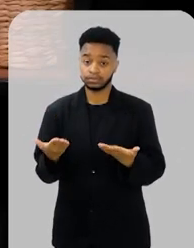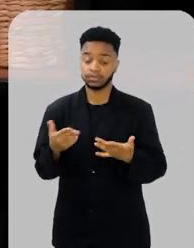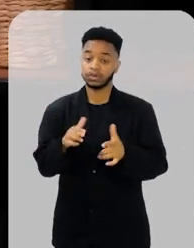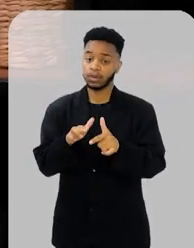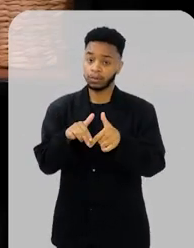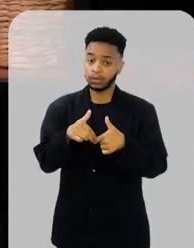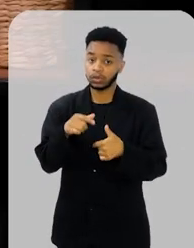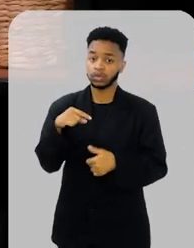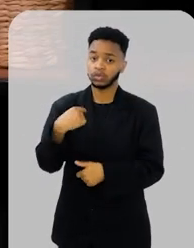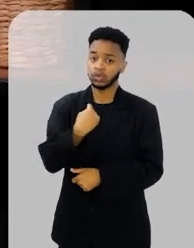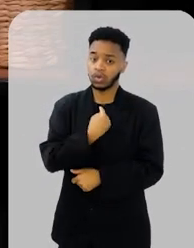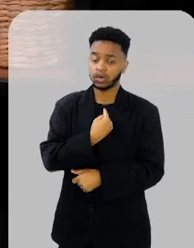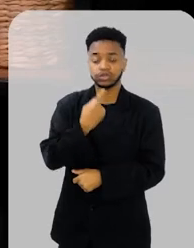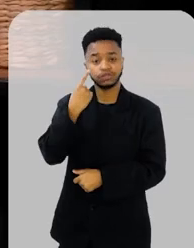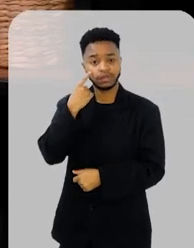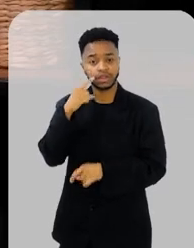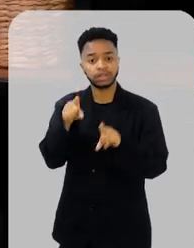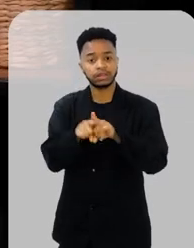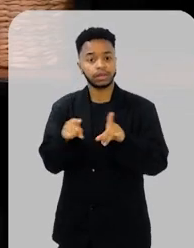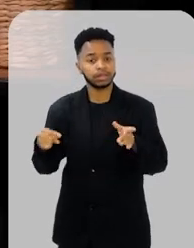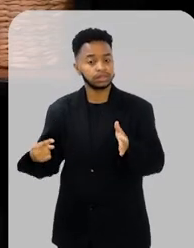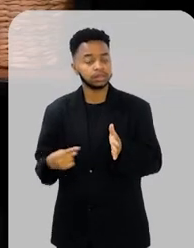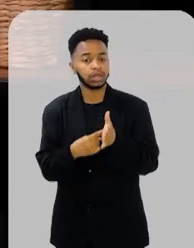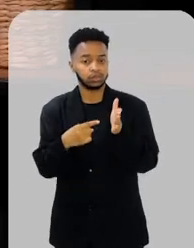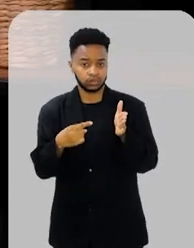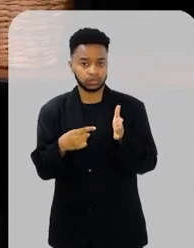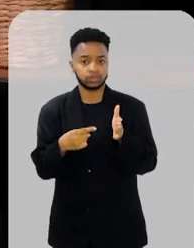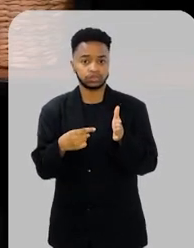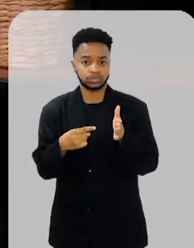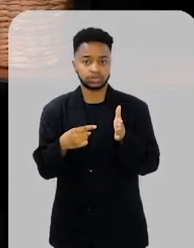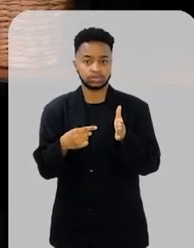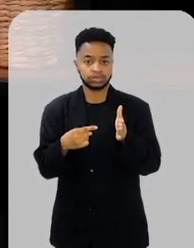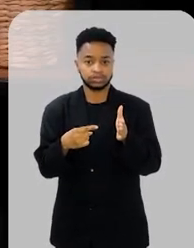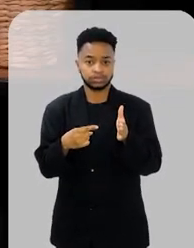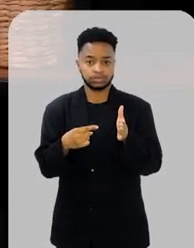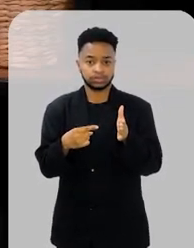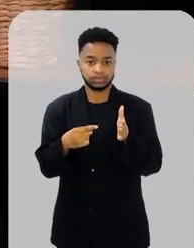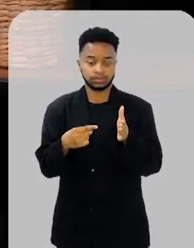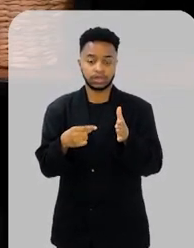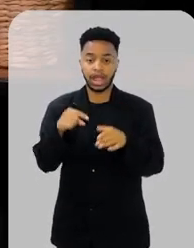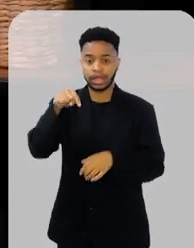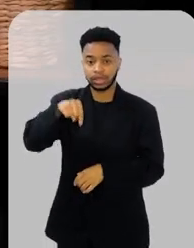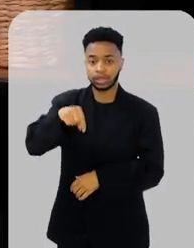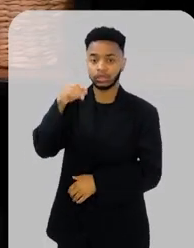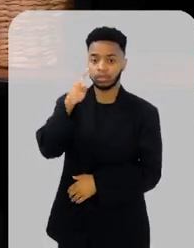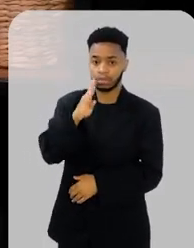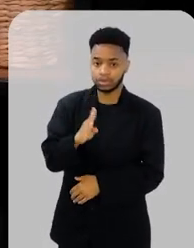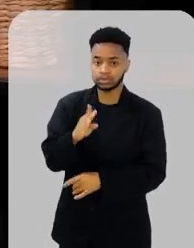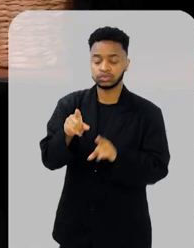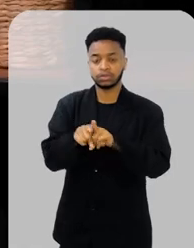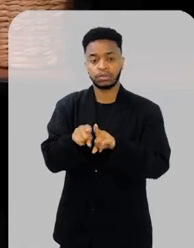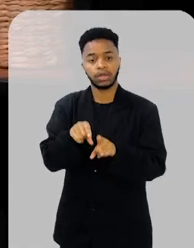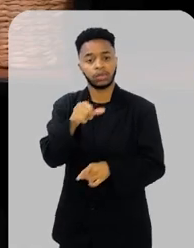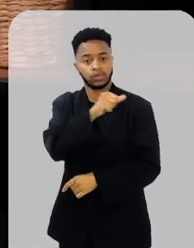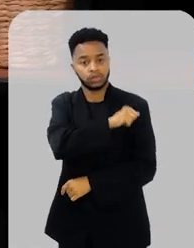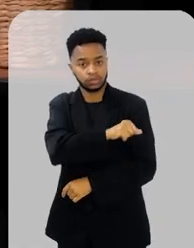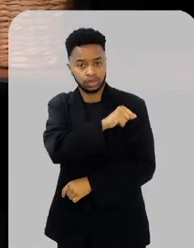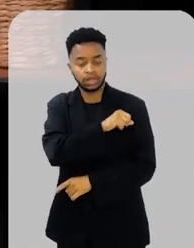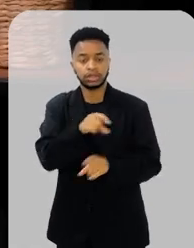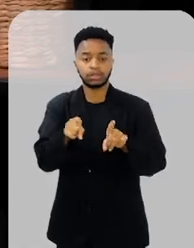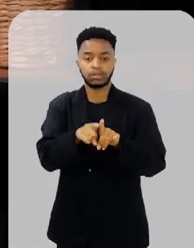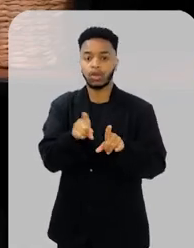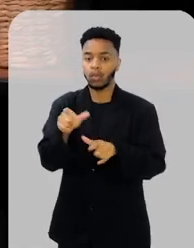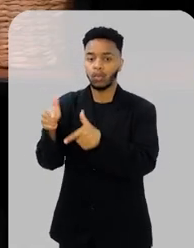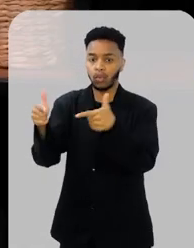por conta de estarmos acompanhando e denunciando, tanto para no país, no Rio de Janeiro,